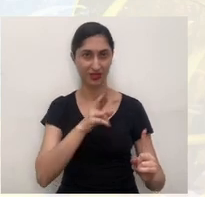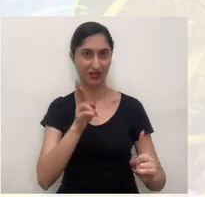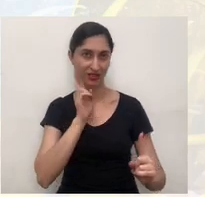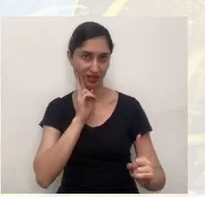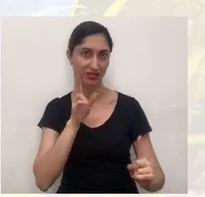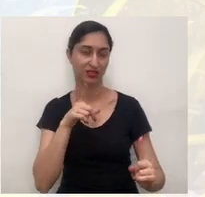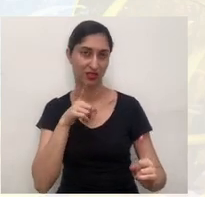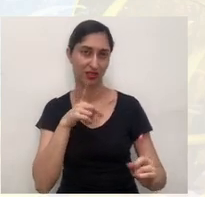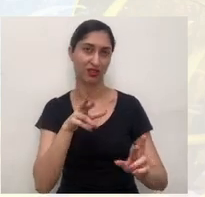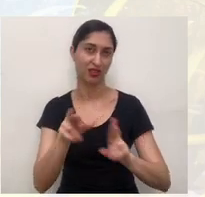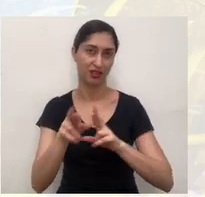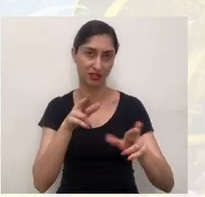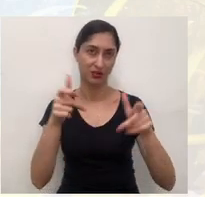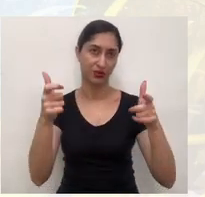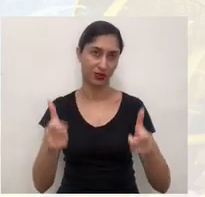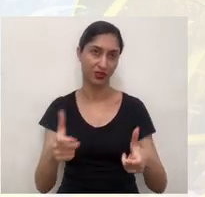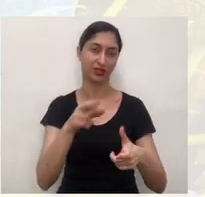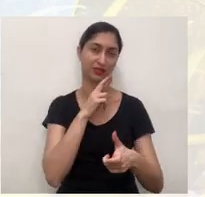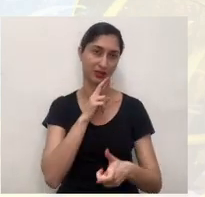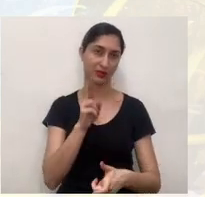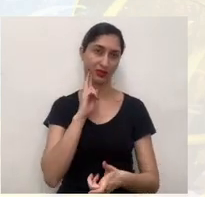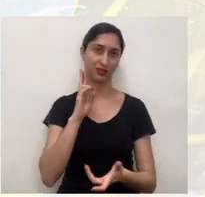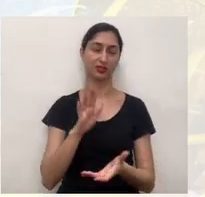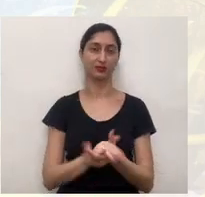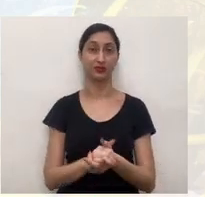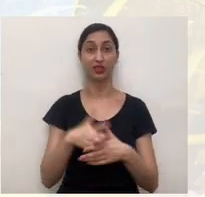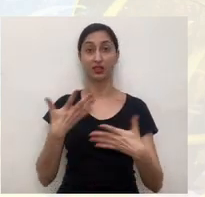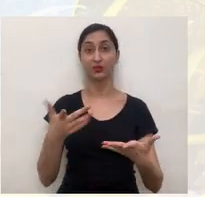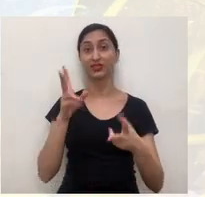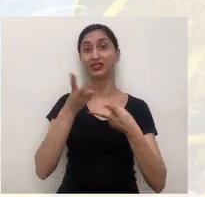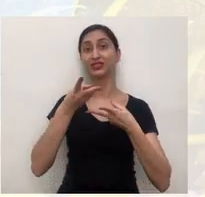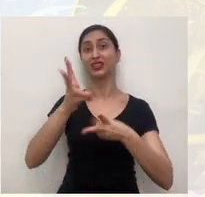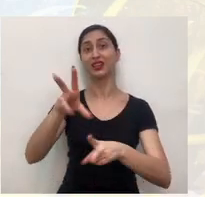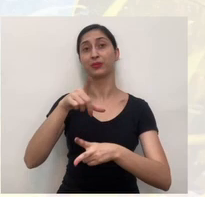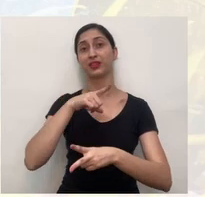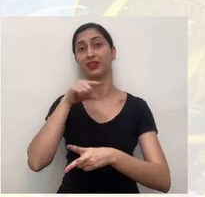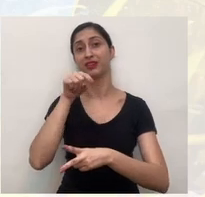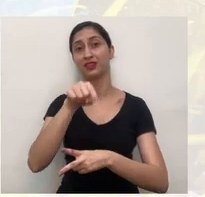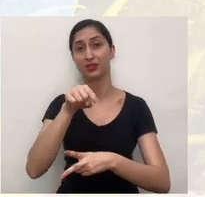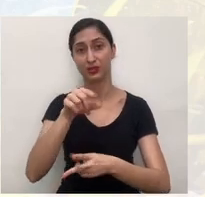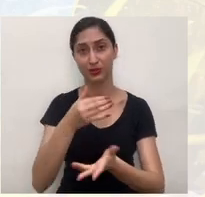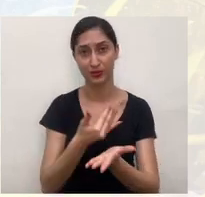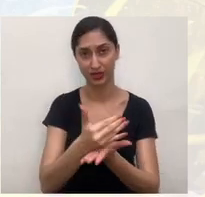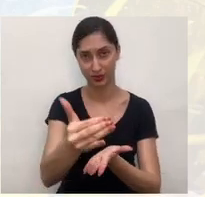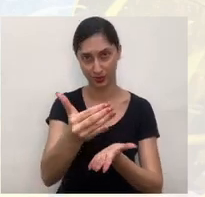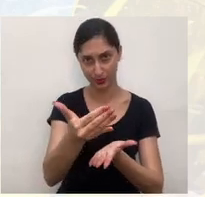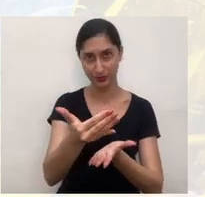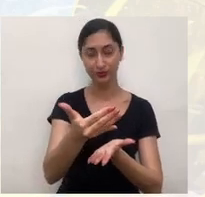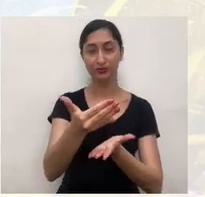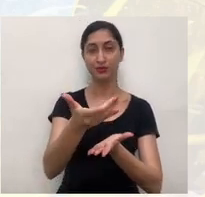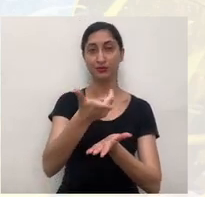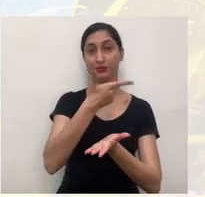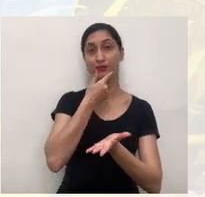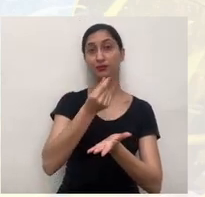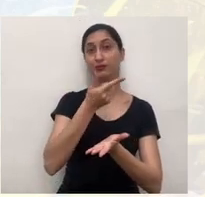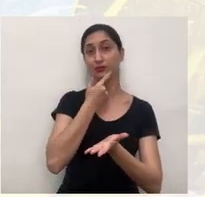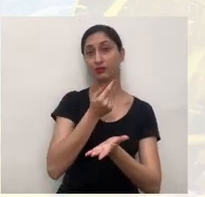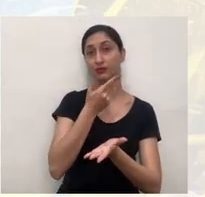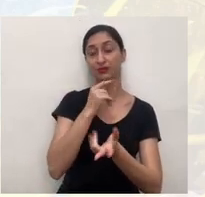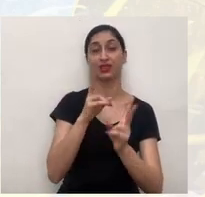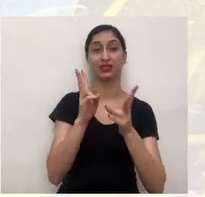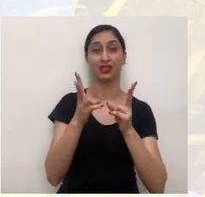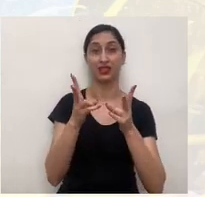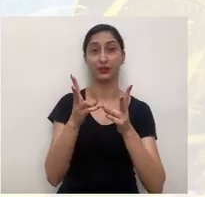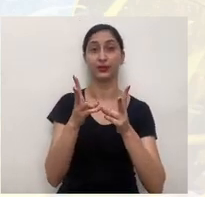restaurante. Sabe? Então, era muito frequente esse tipo de ponto de partida. O Burle Marx se